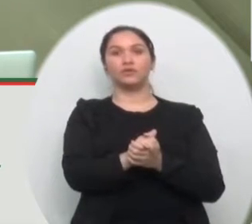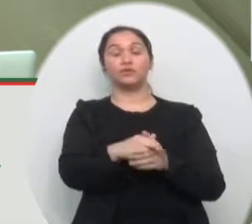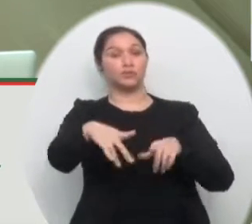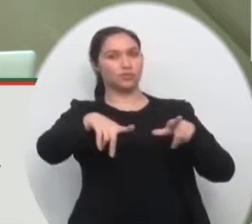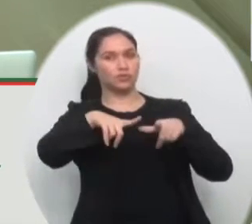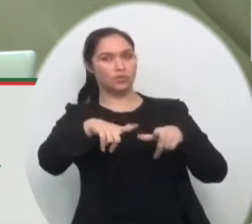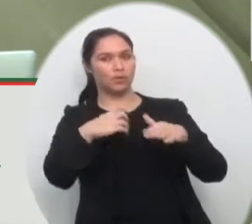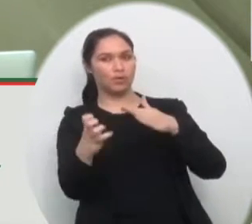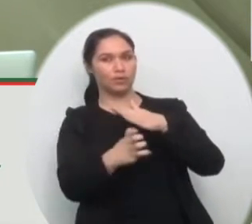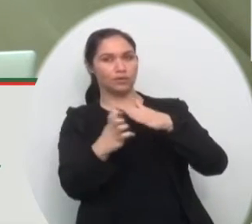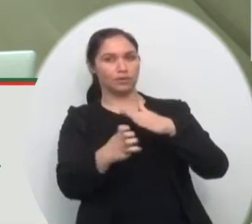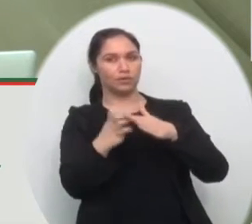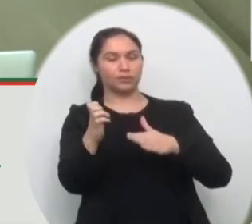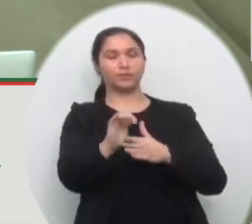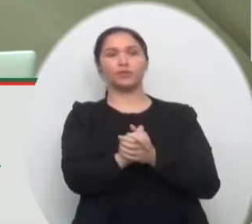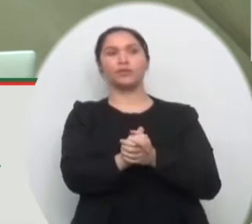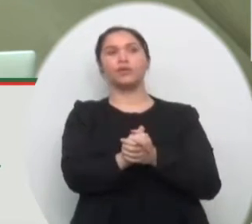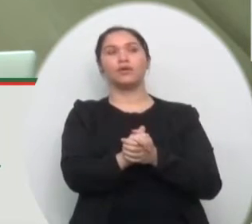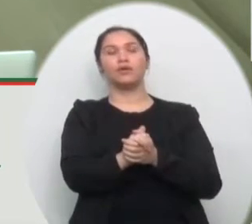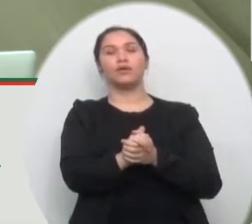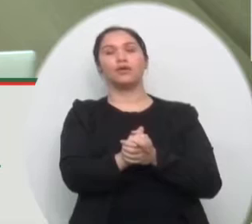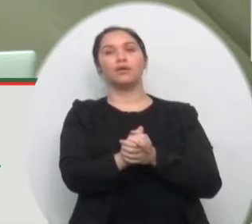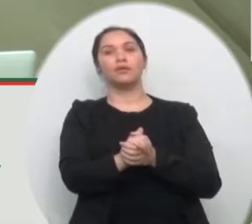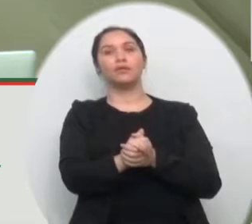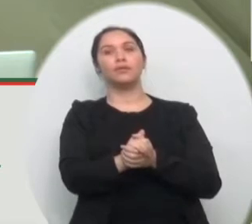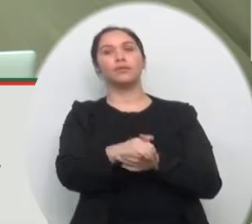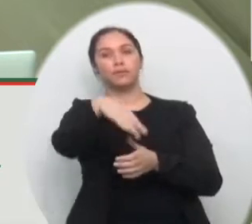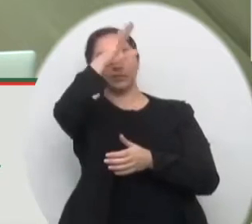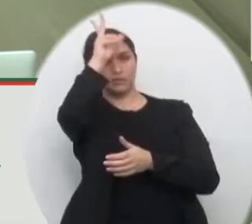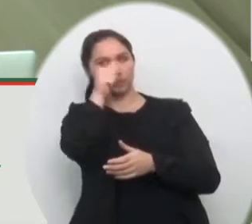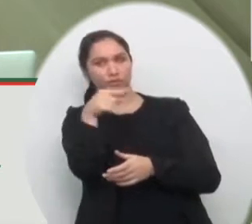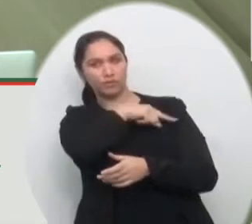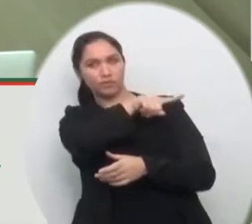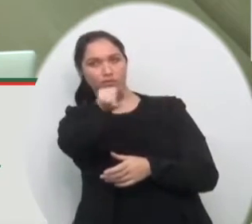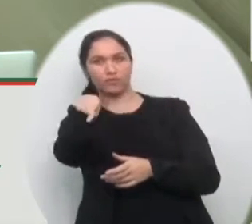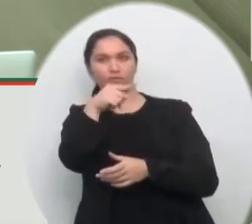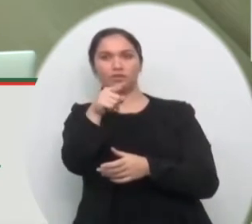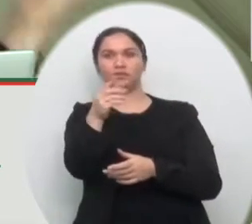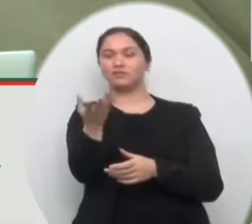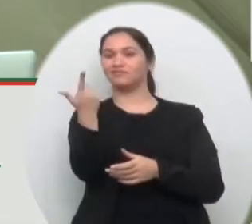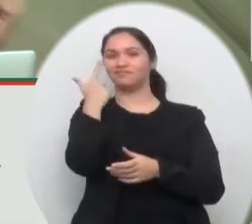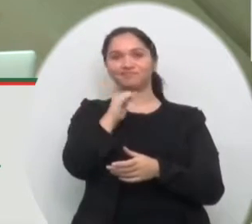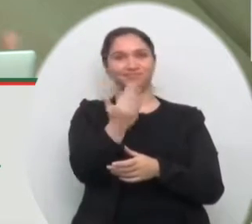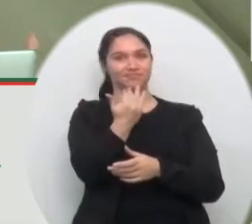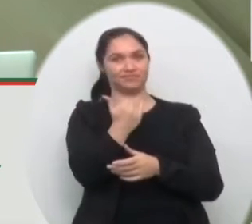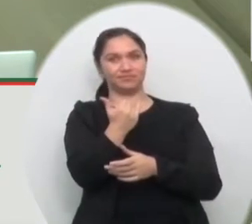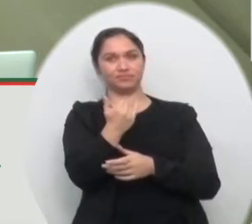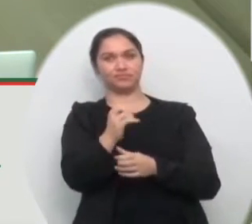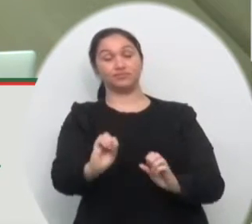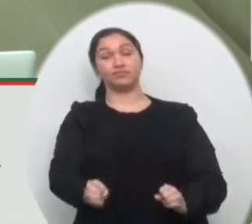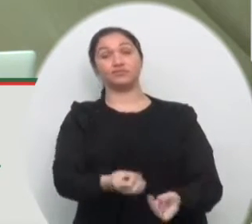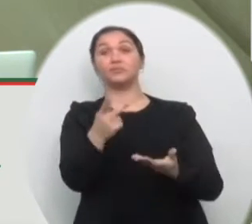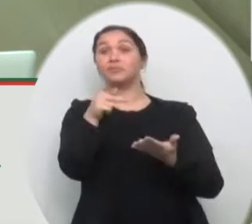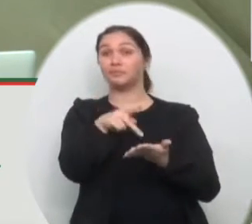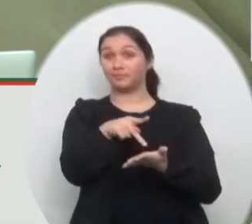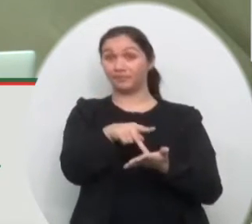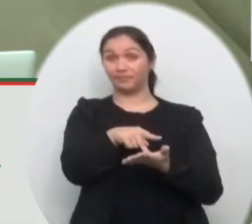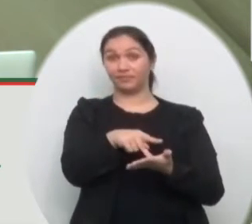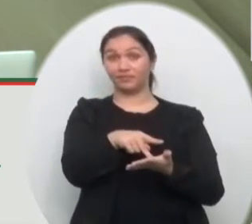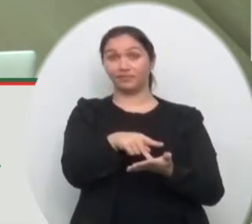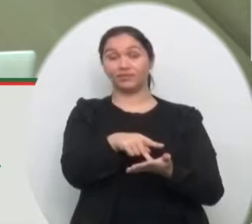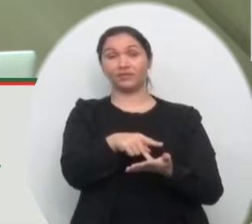muito indignado, né? É uma pena que só pôde vir nós três aqui, porque, na verdade, tinha que estar a nossa comunidade toda aqui,